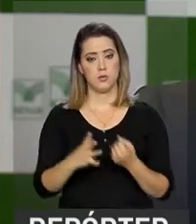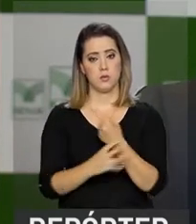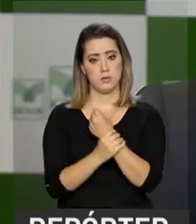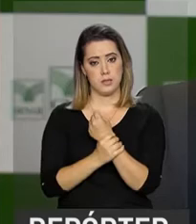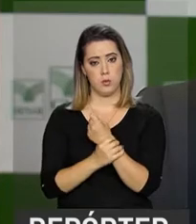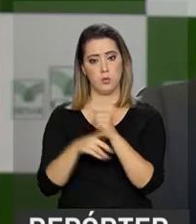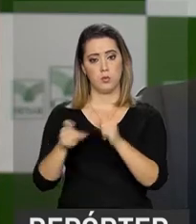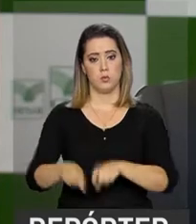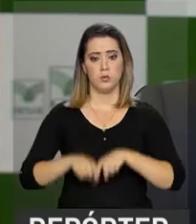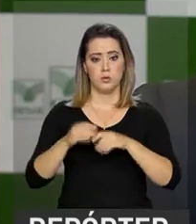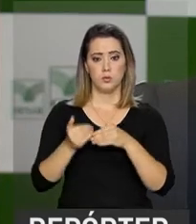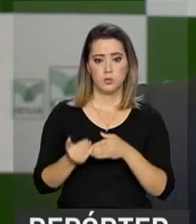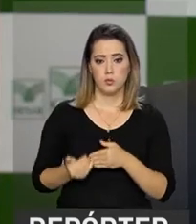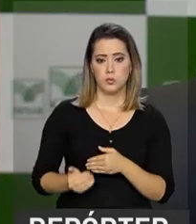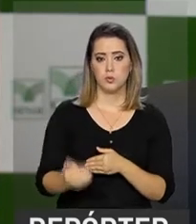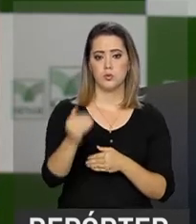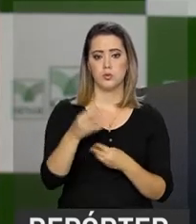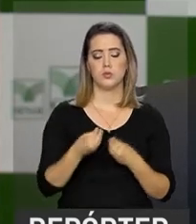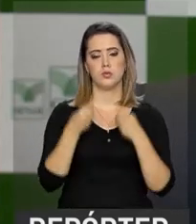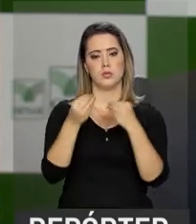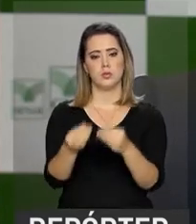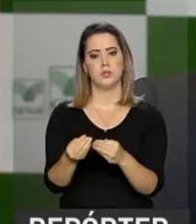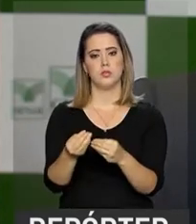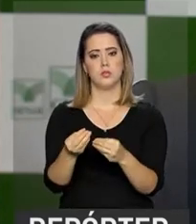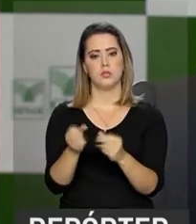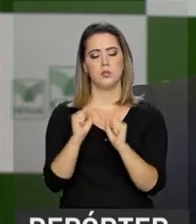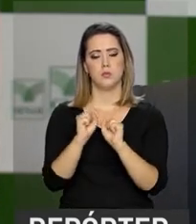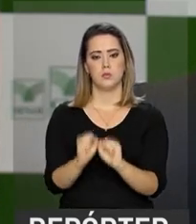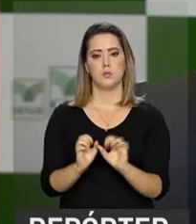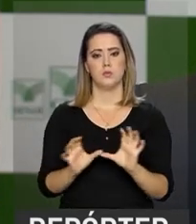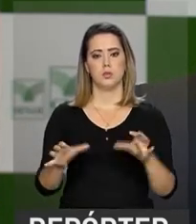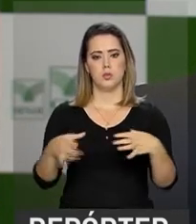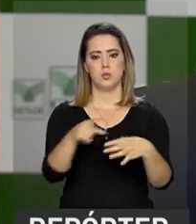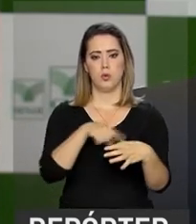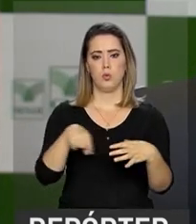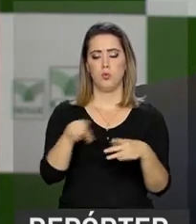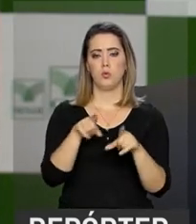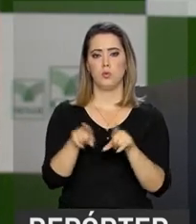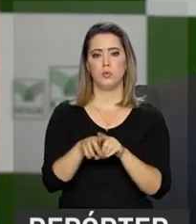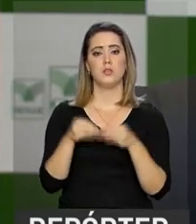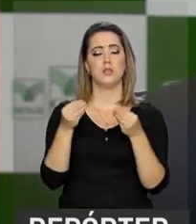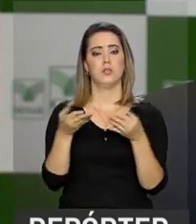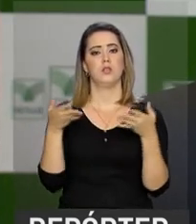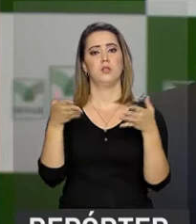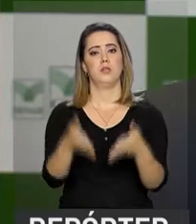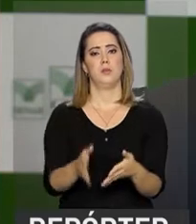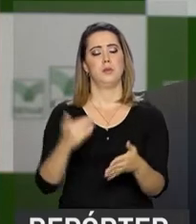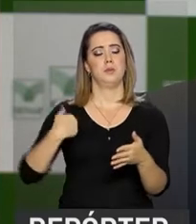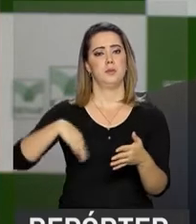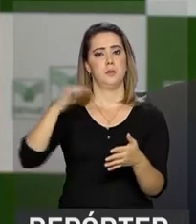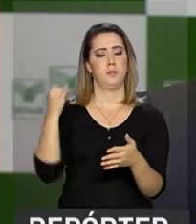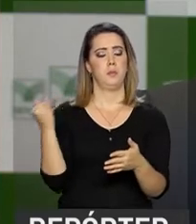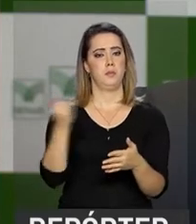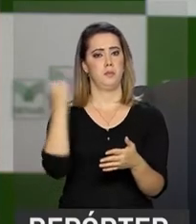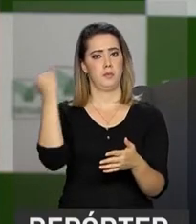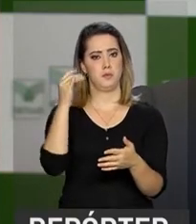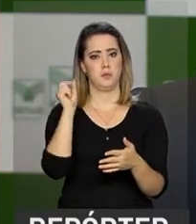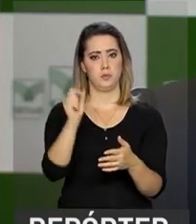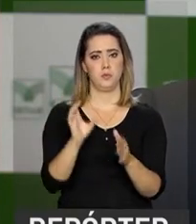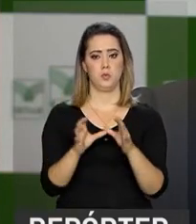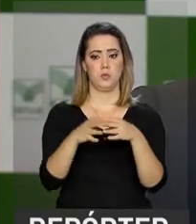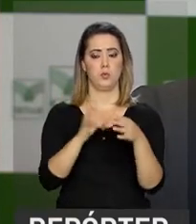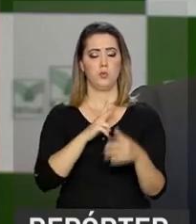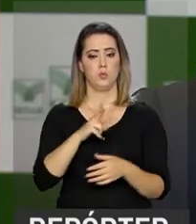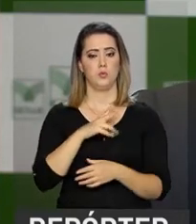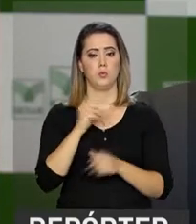continuar avançando muito forte e dando credibilidade ao setor e tendo a participação mais efetiva é da iniciativa privada